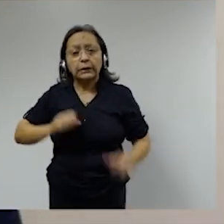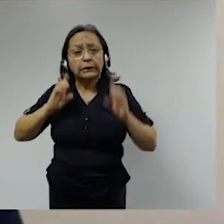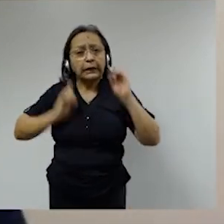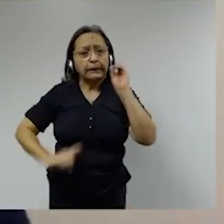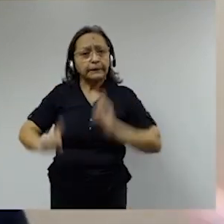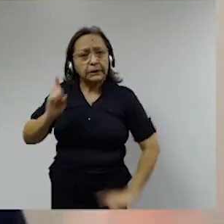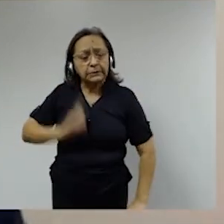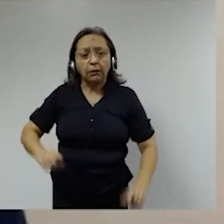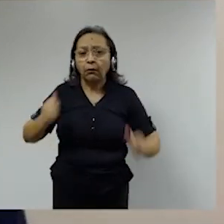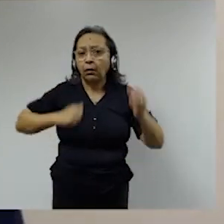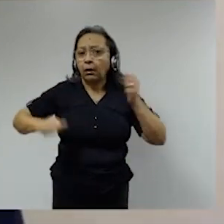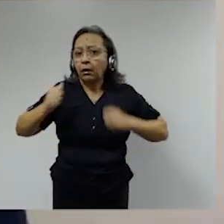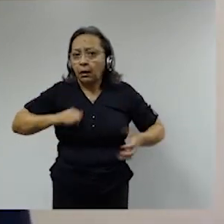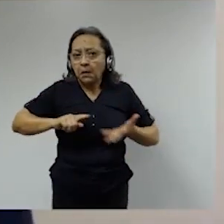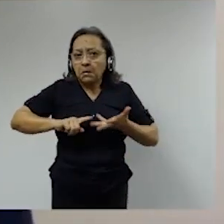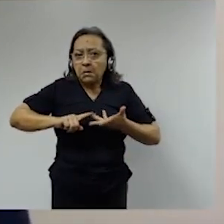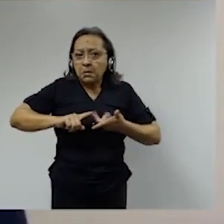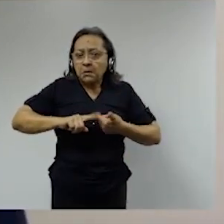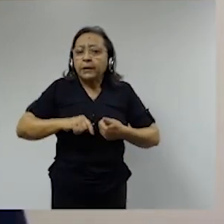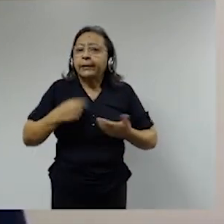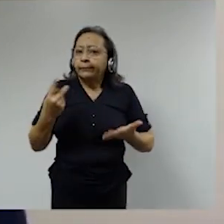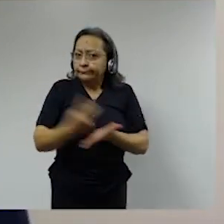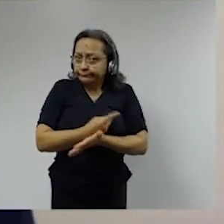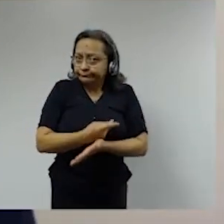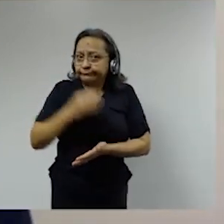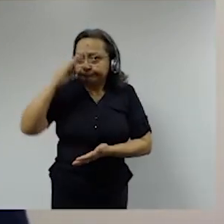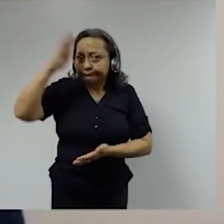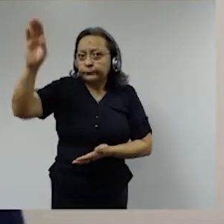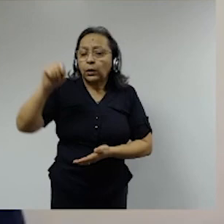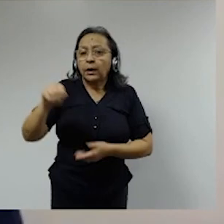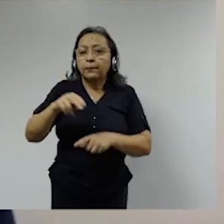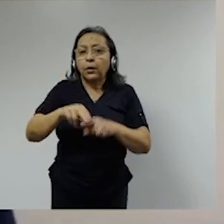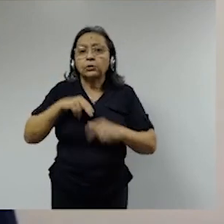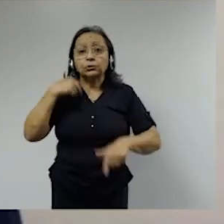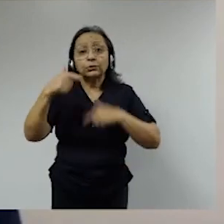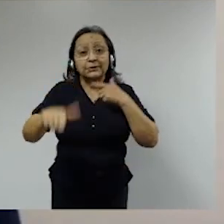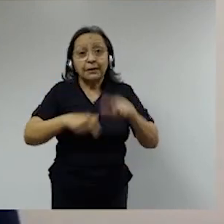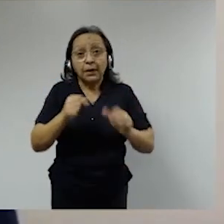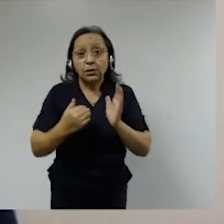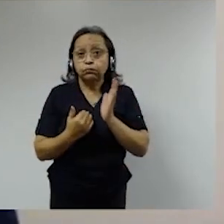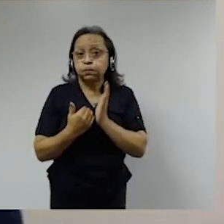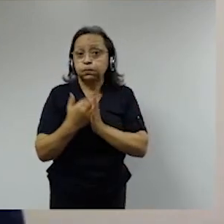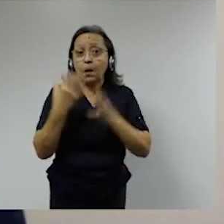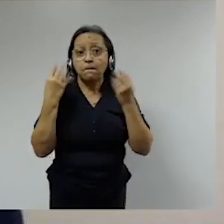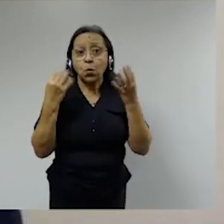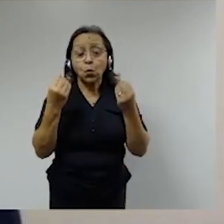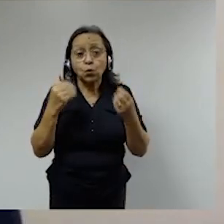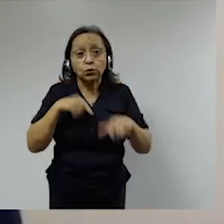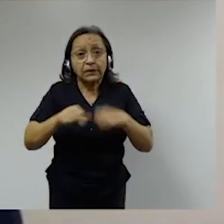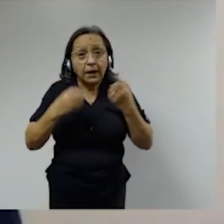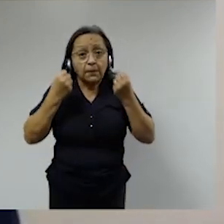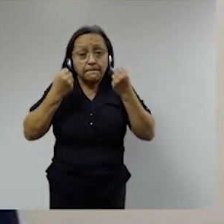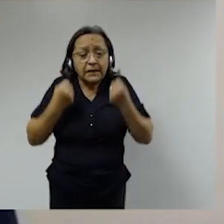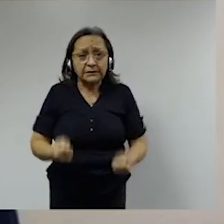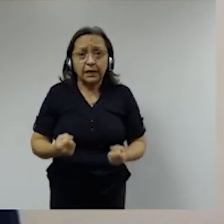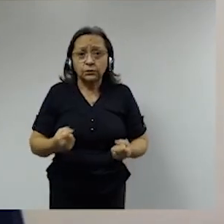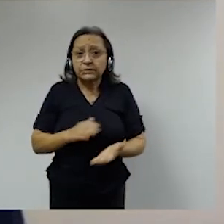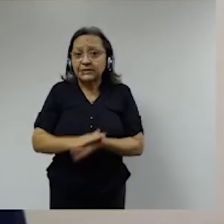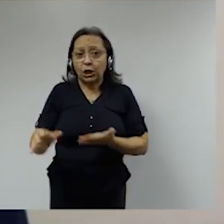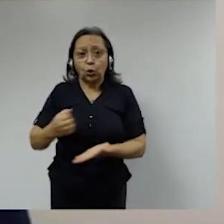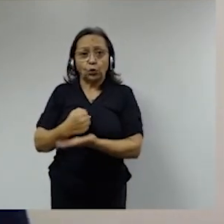ansiedade, e vem ocorrendo principalmente em razão do trabalho em excesso, realizado de modo